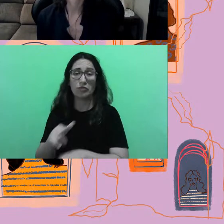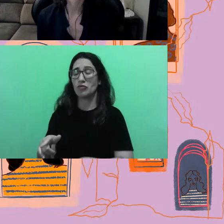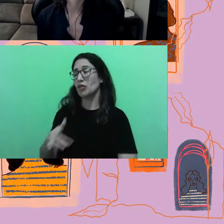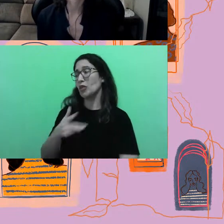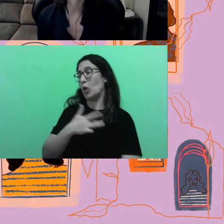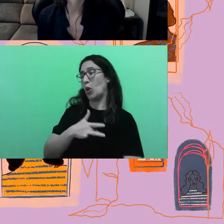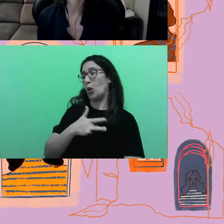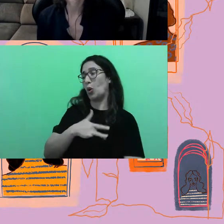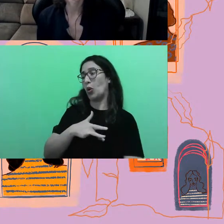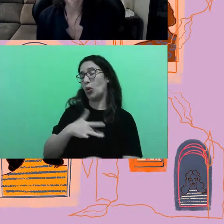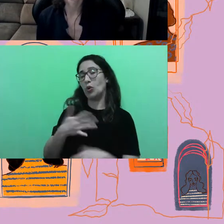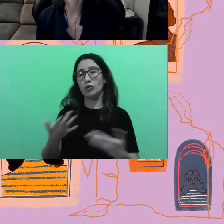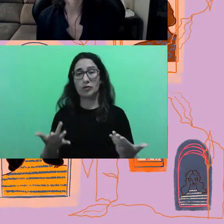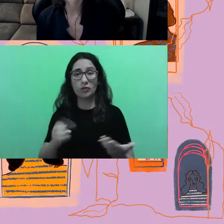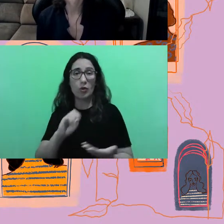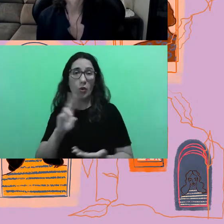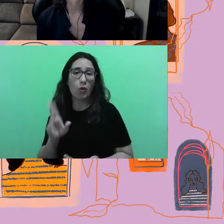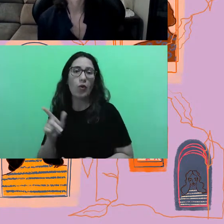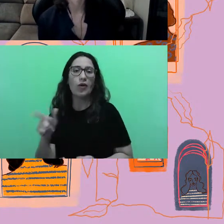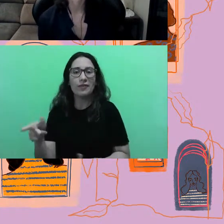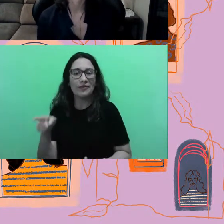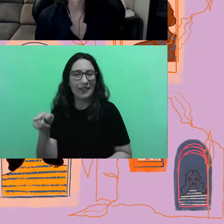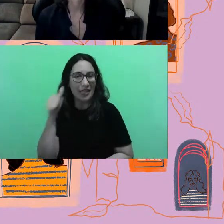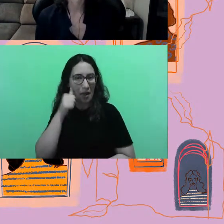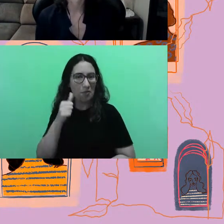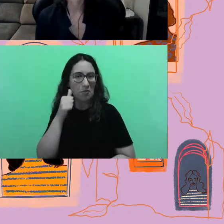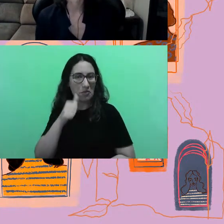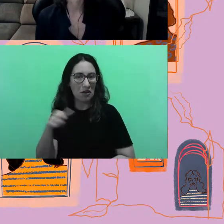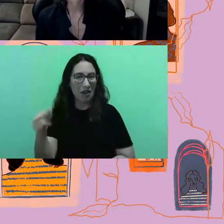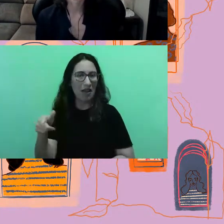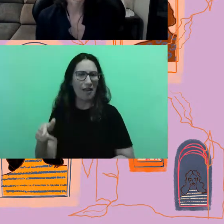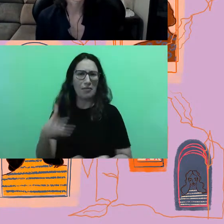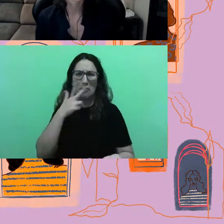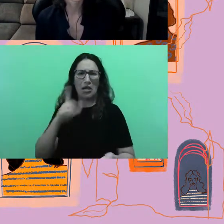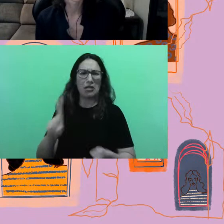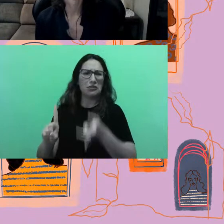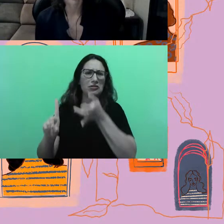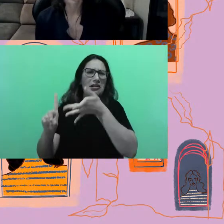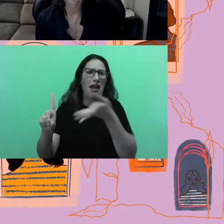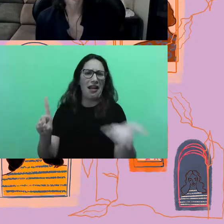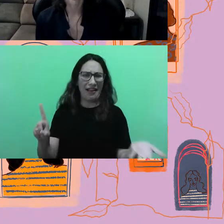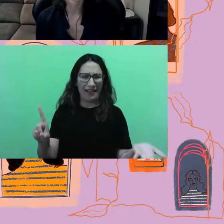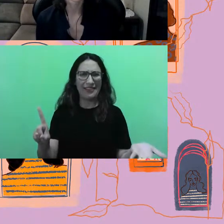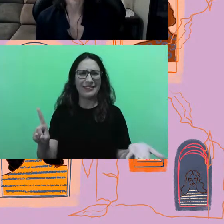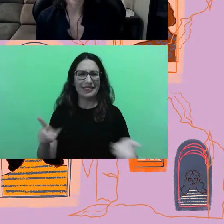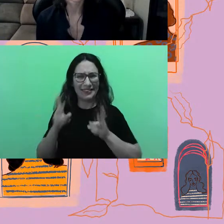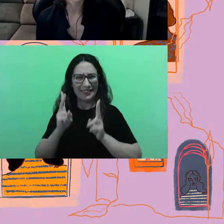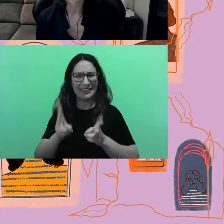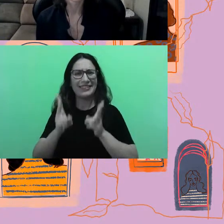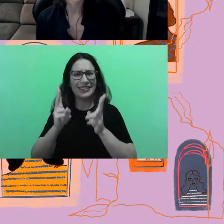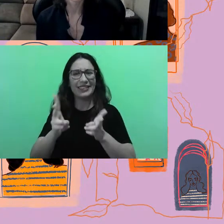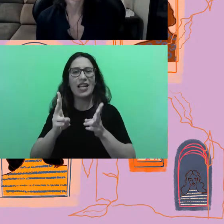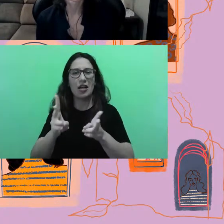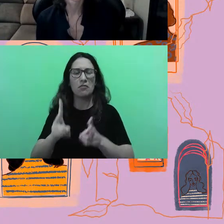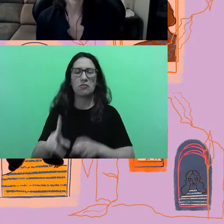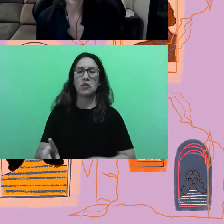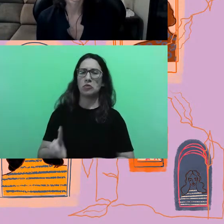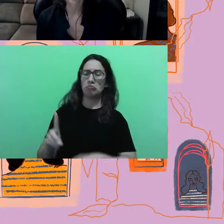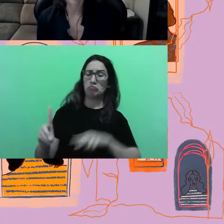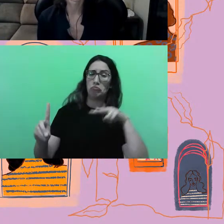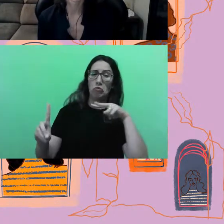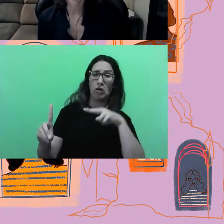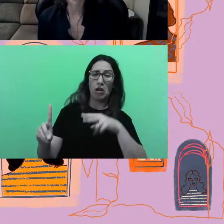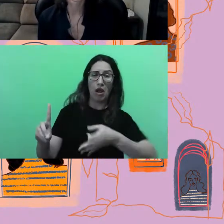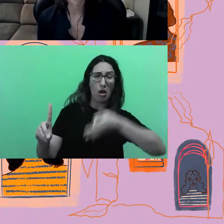fica, ou então, ai, olha essa mulher largada aqui. É sempre um olhar de reprovação.